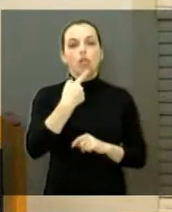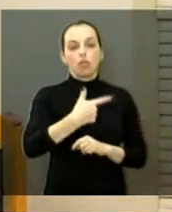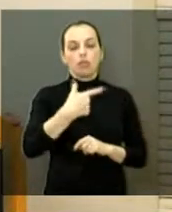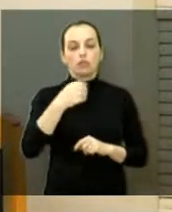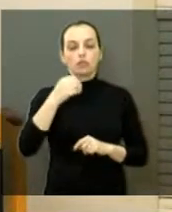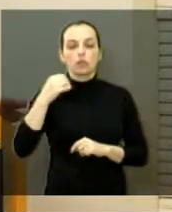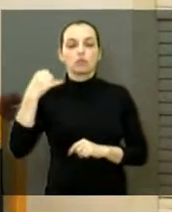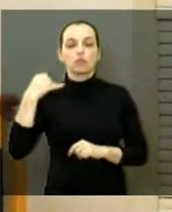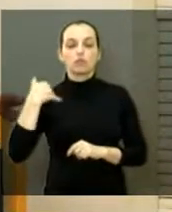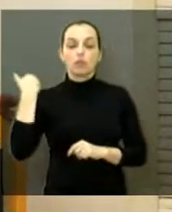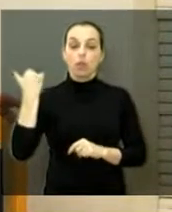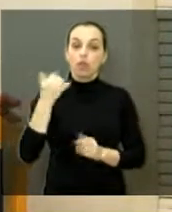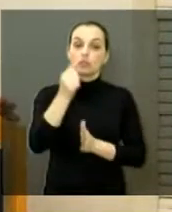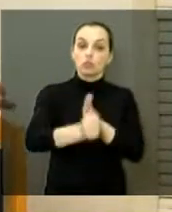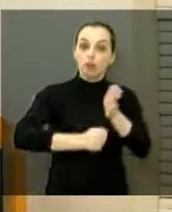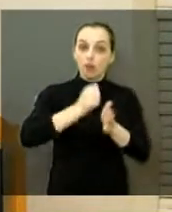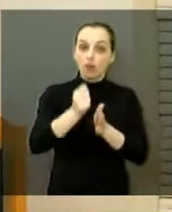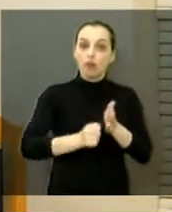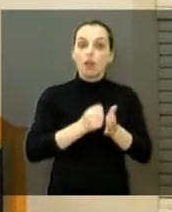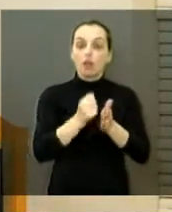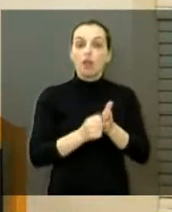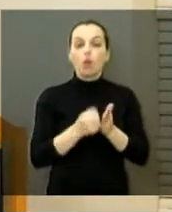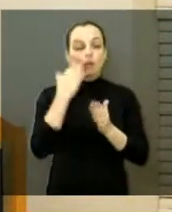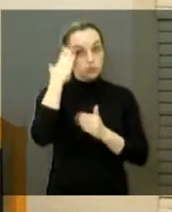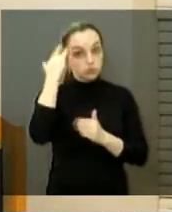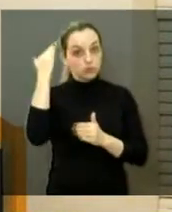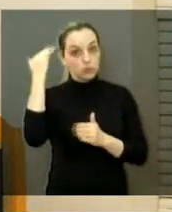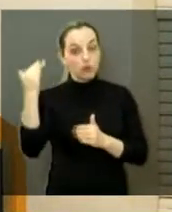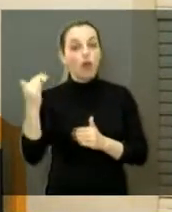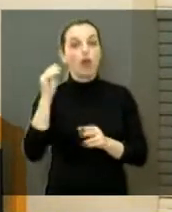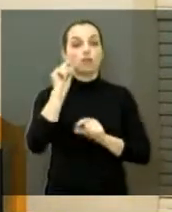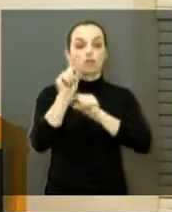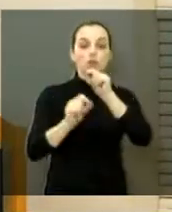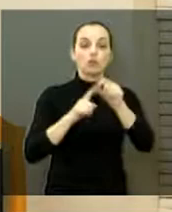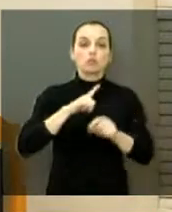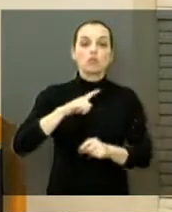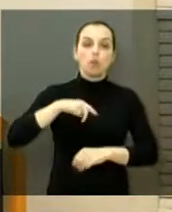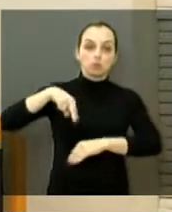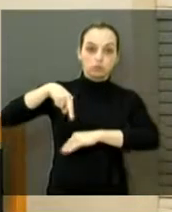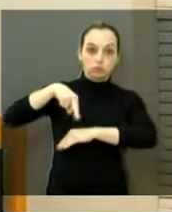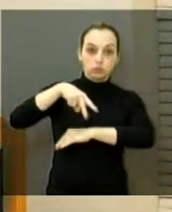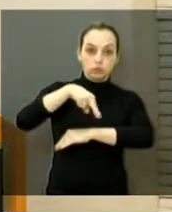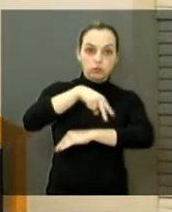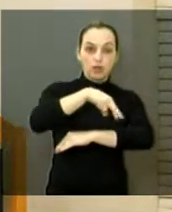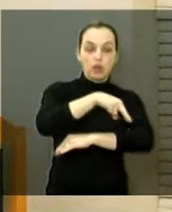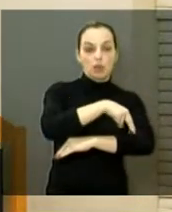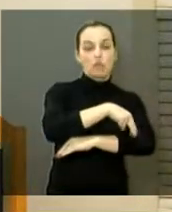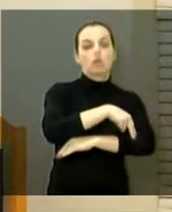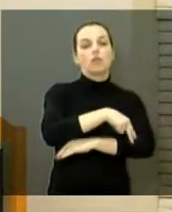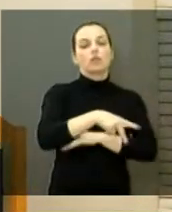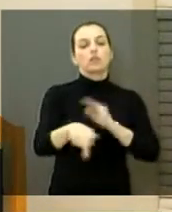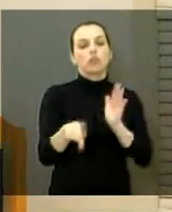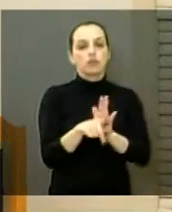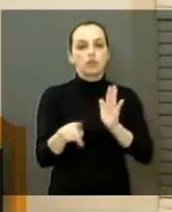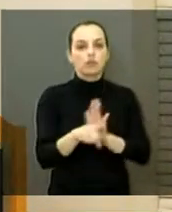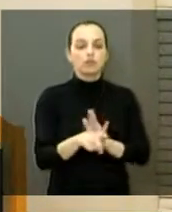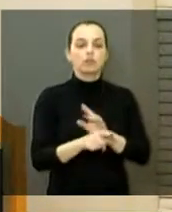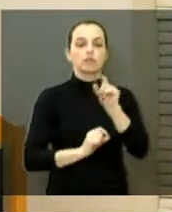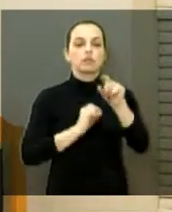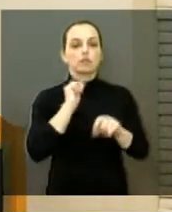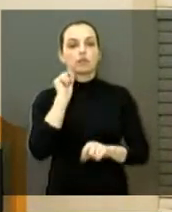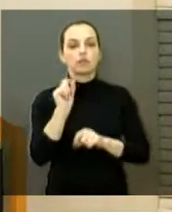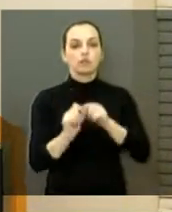anos. Foi um sucesso. Tivemos um desfile cívico de 2 horas e meia lá, muita